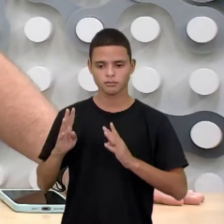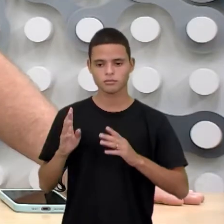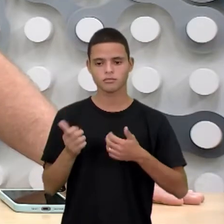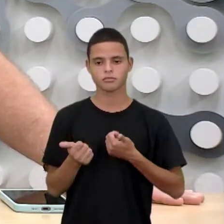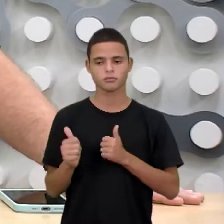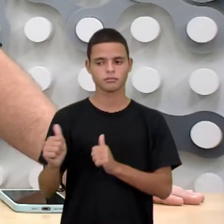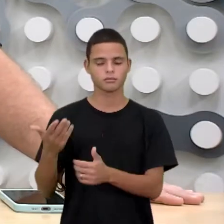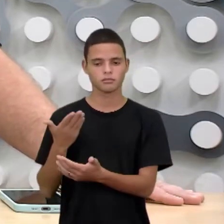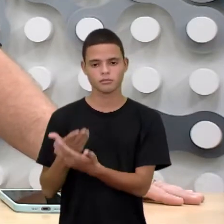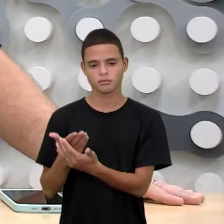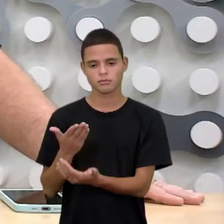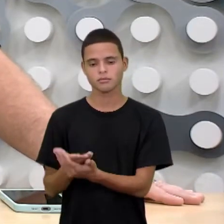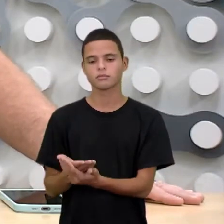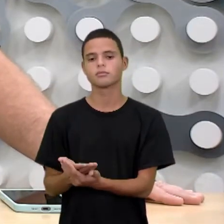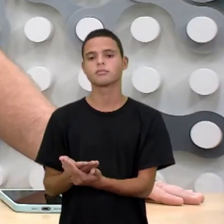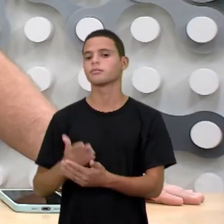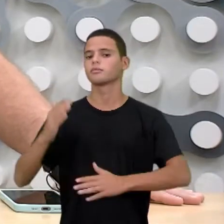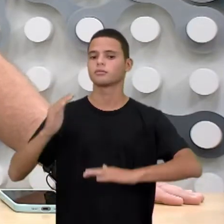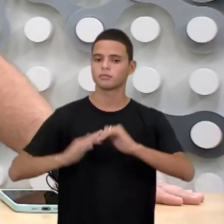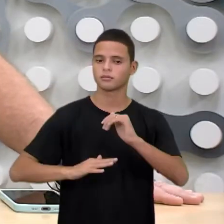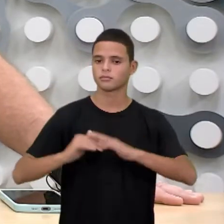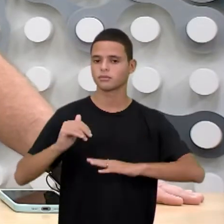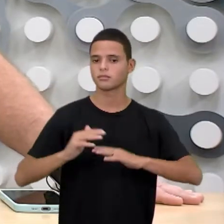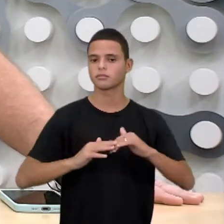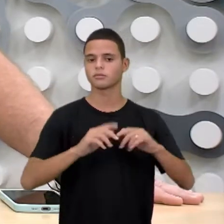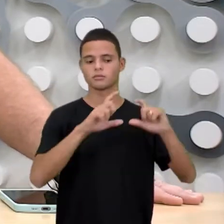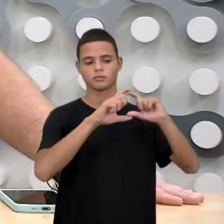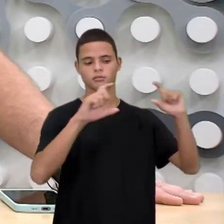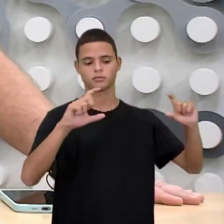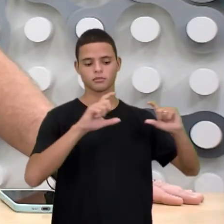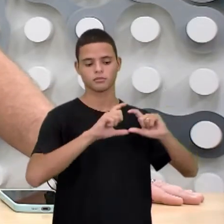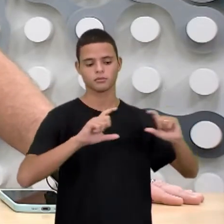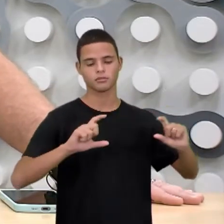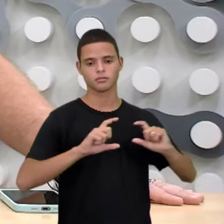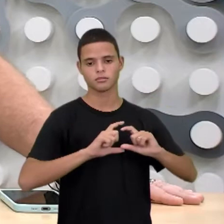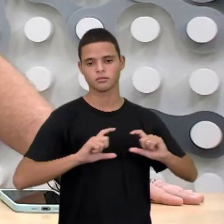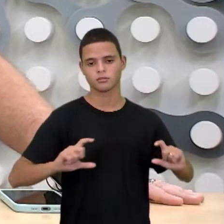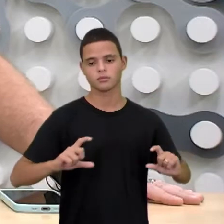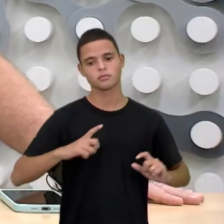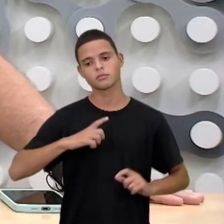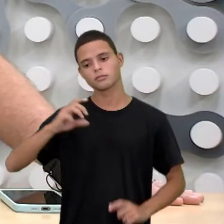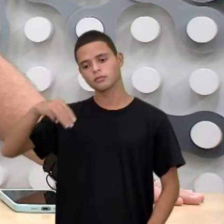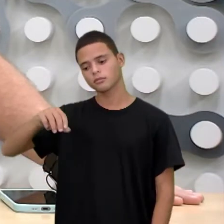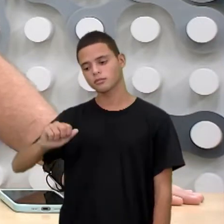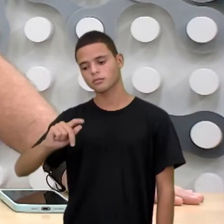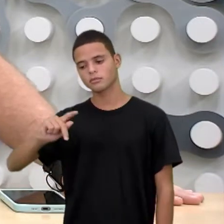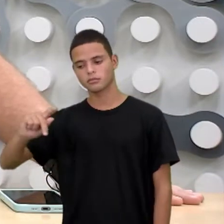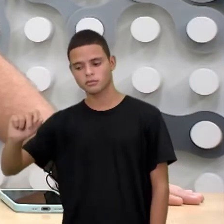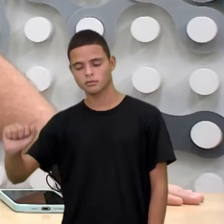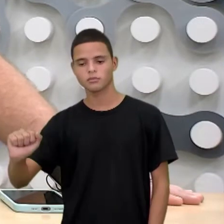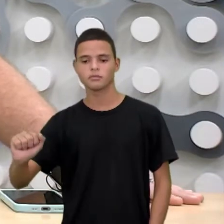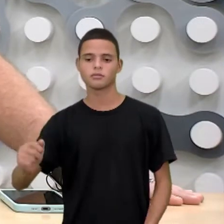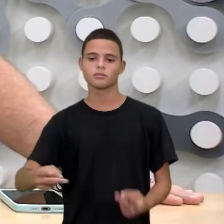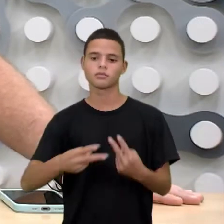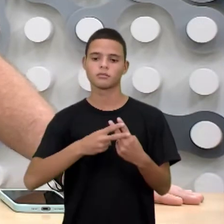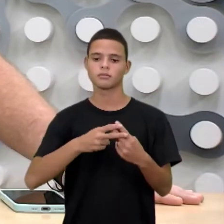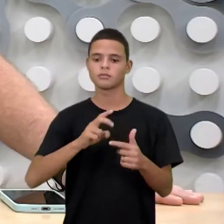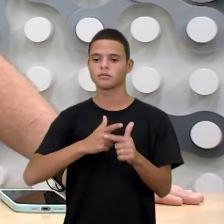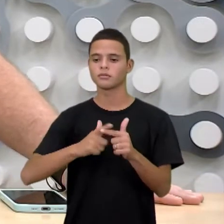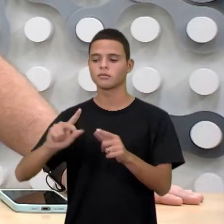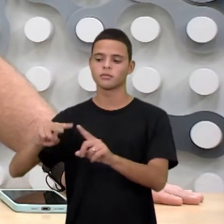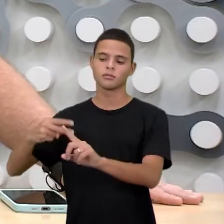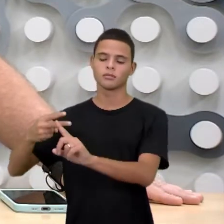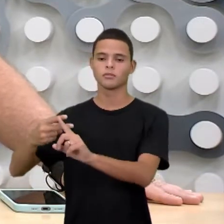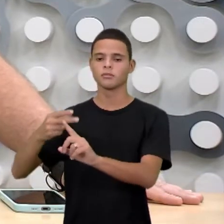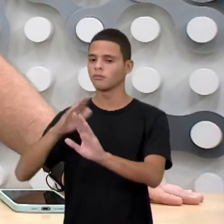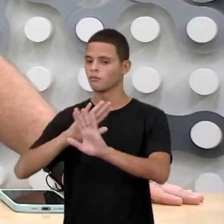nossas aulas, né, que essas habilidades, a descrição dessas habilidades estão no mapa aí do hashtag Quem Divide Multiplica, né? Então